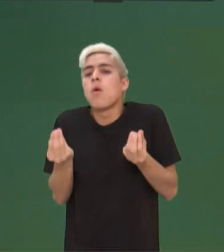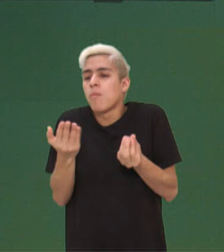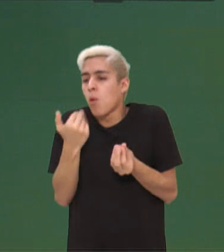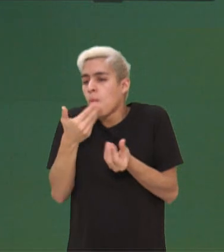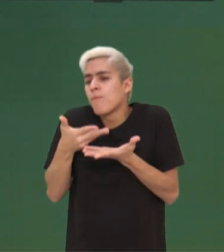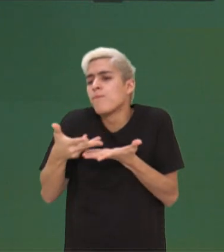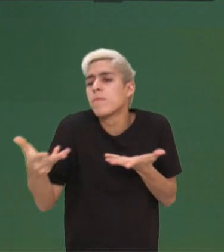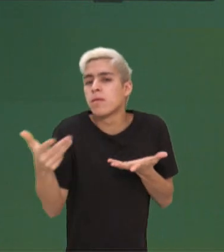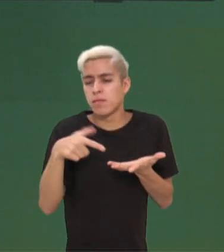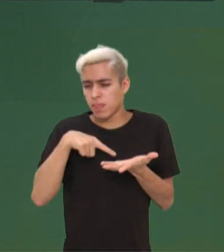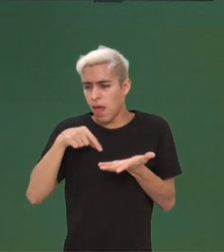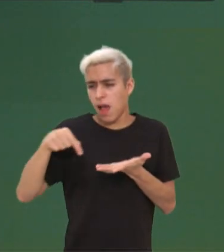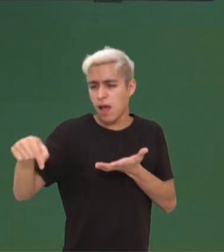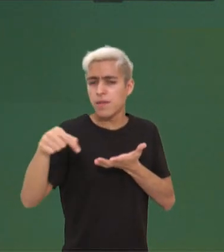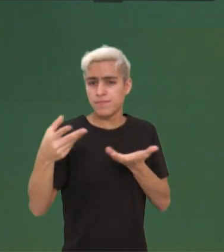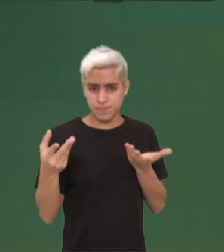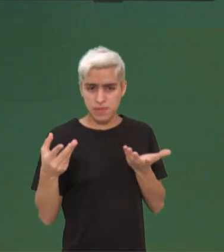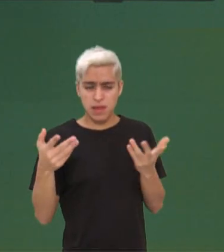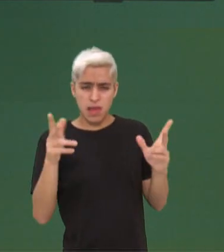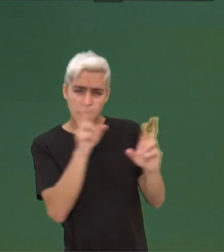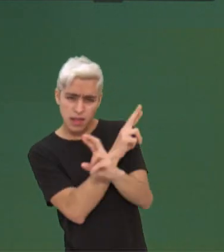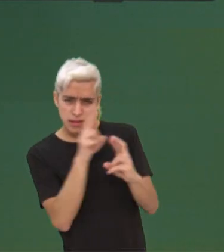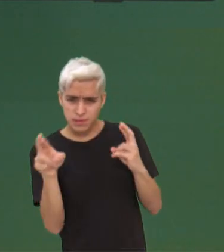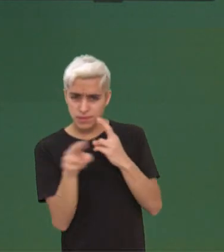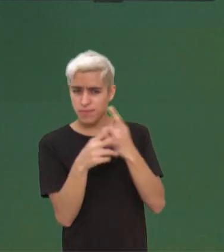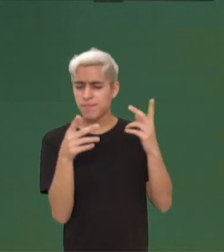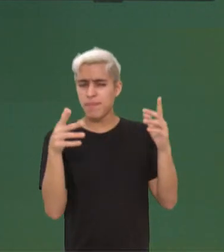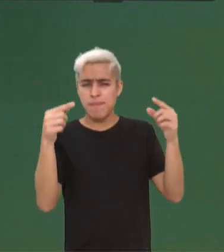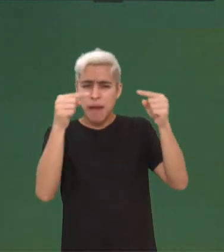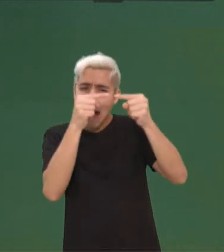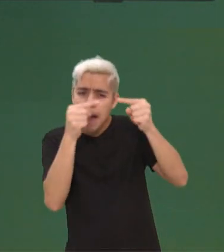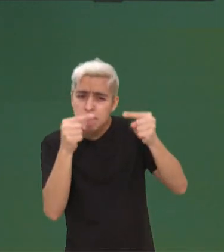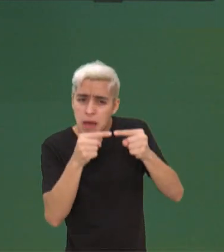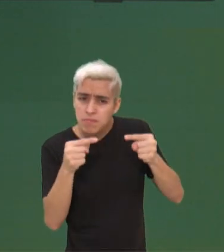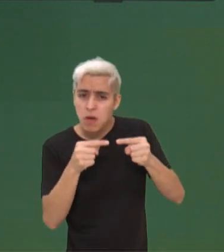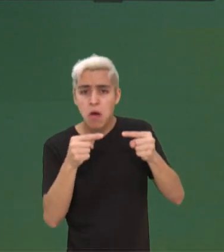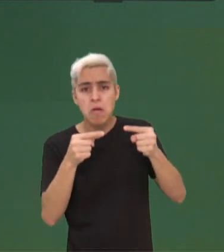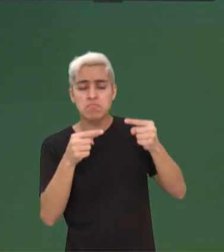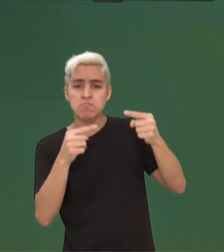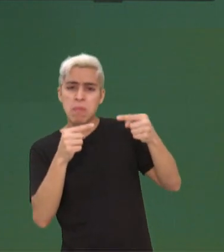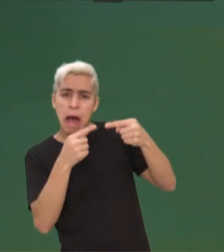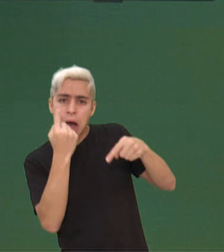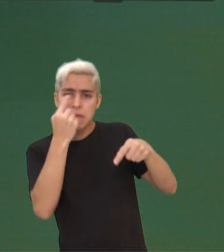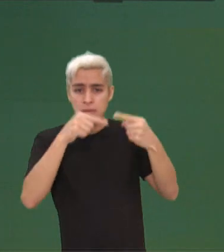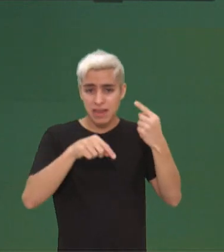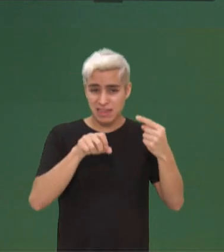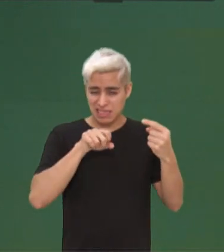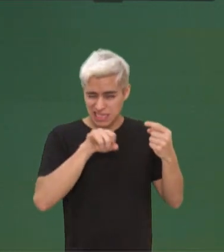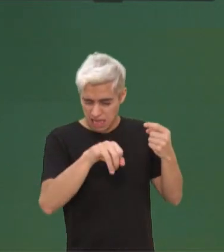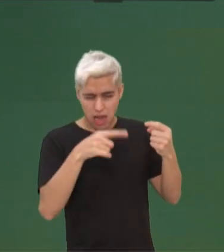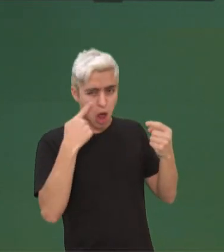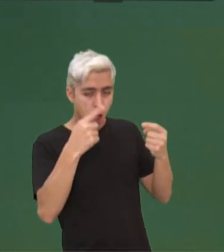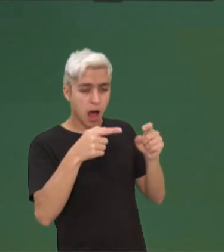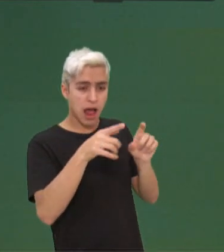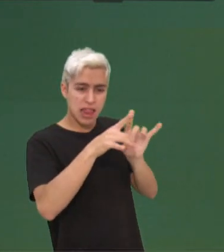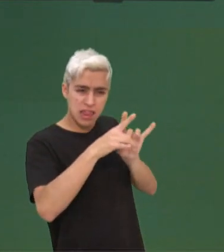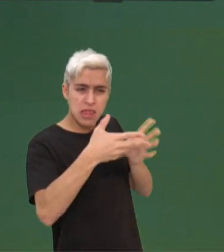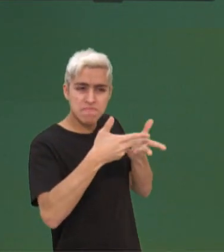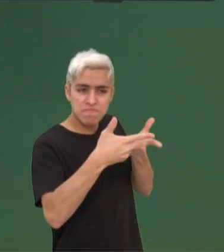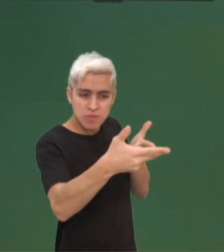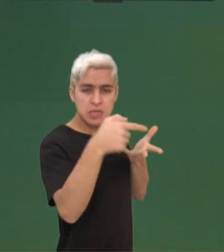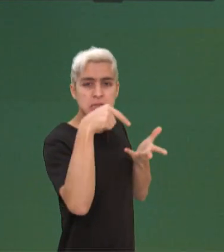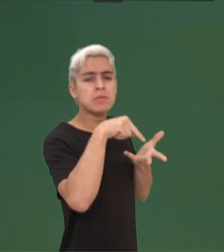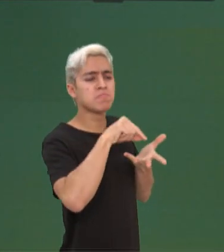alimentares. Será que estão ligados entre si, na mesma medida? Será que a disponibilidade de matéria-prima vai